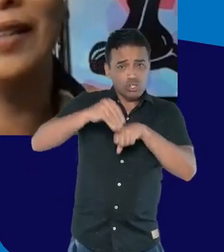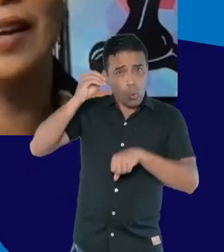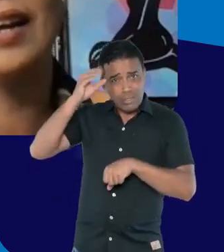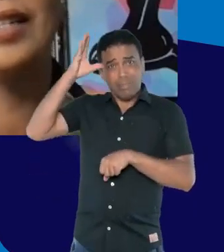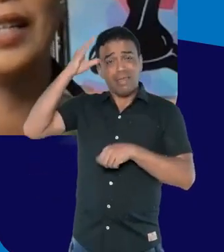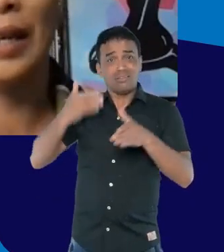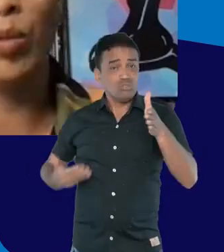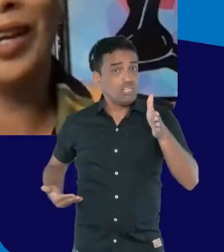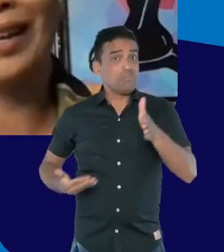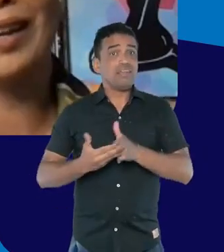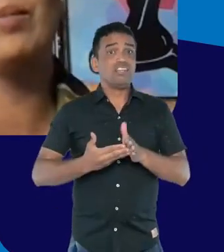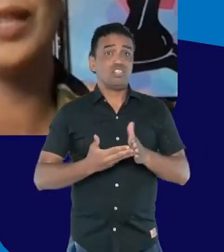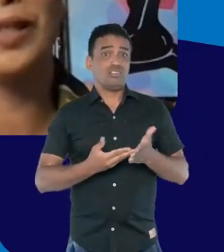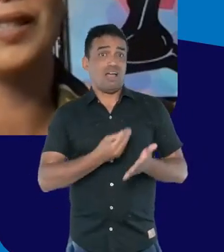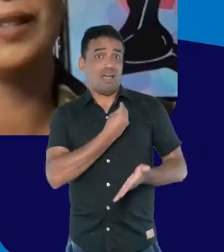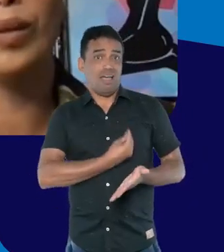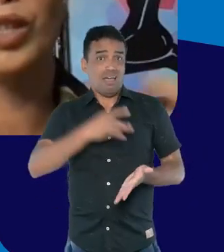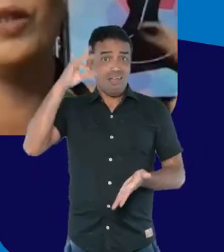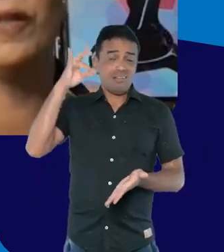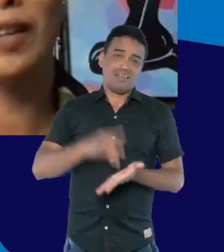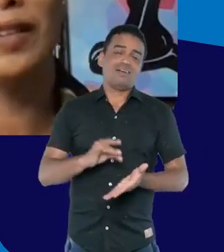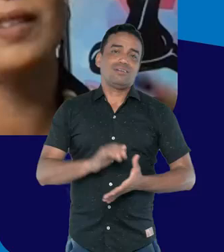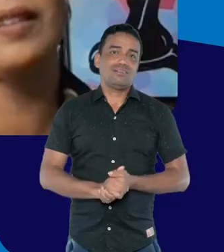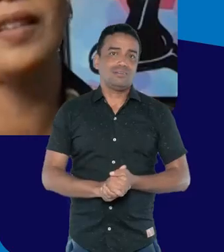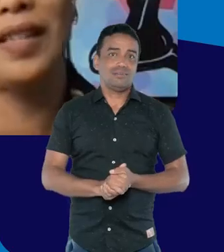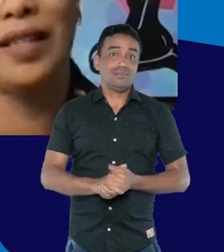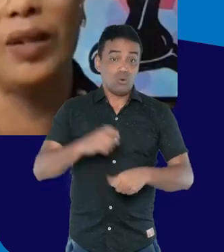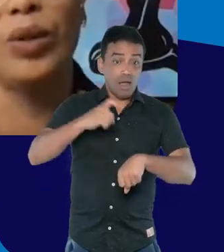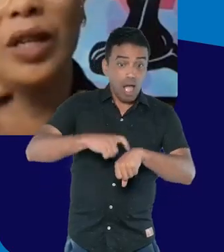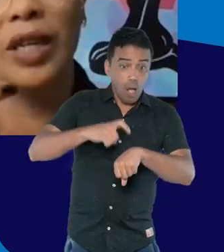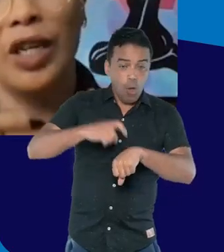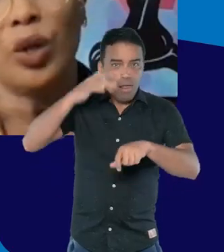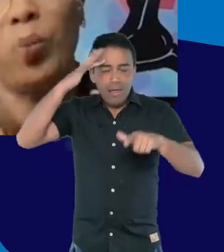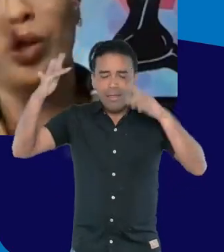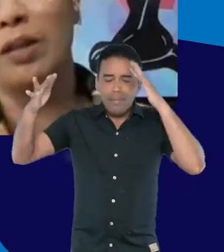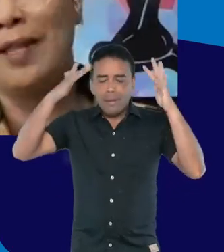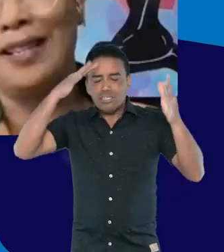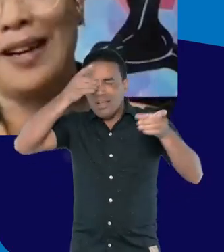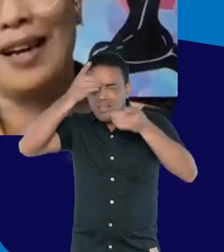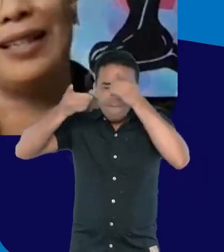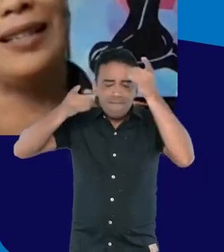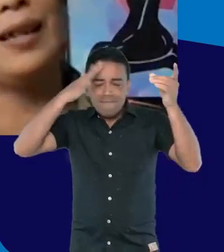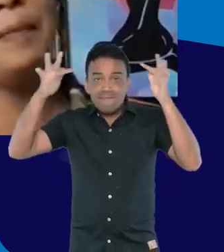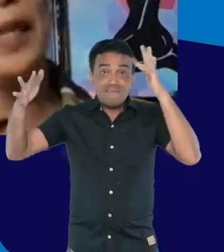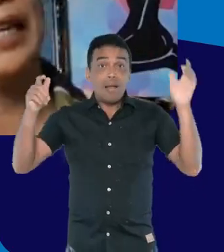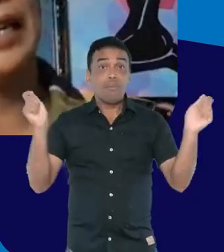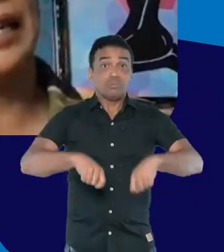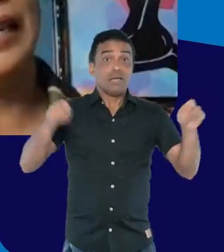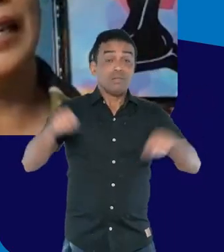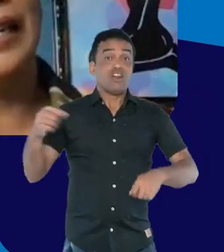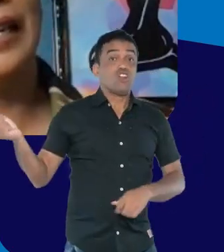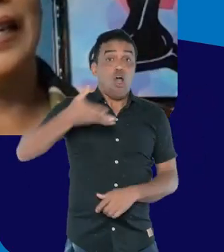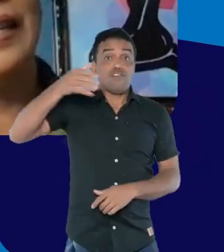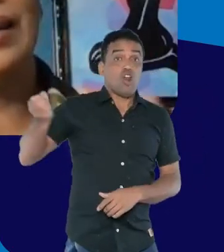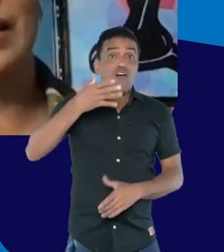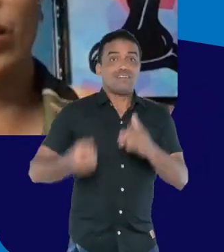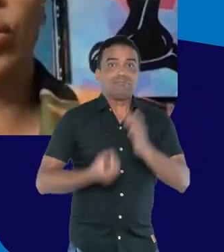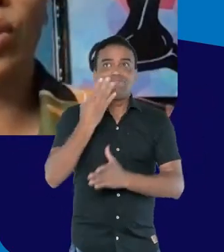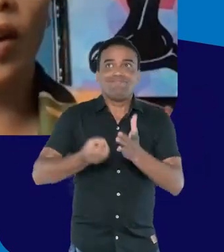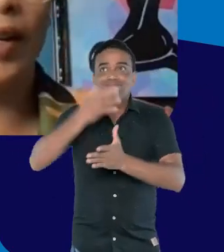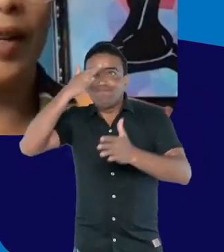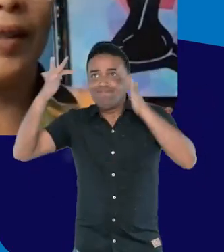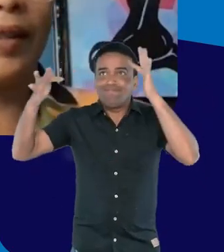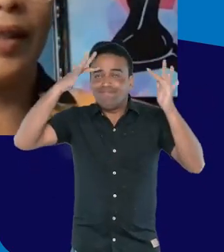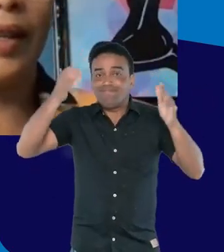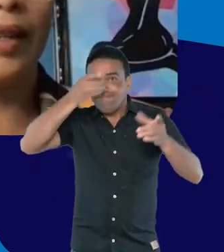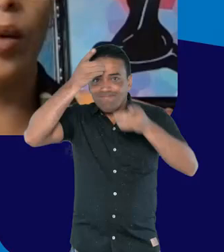da realidade, porque é na imaginação que a gente faz esses exercícios de possibilidades, né? E isso